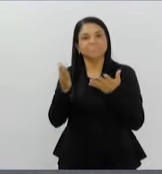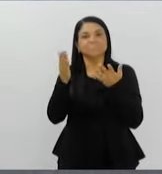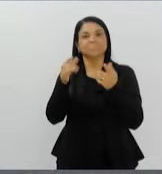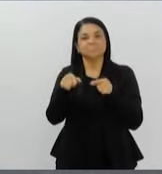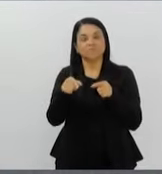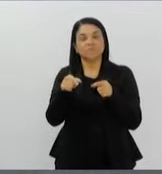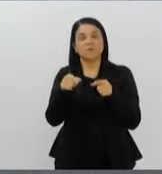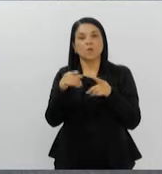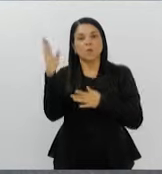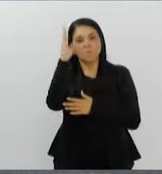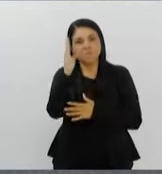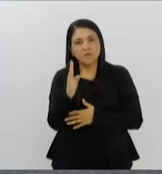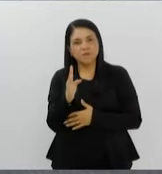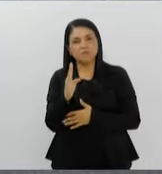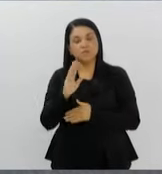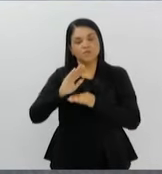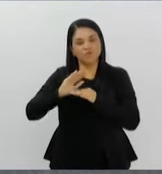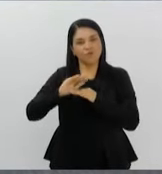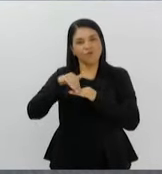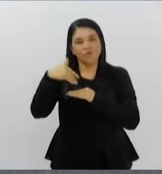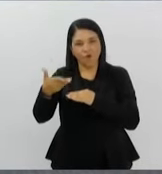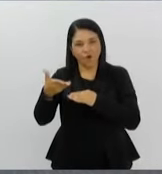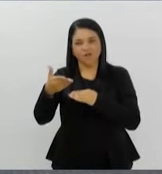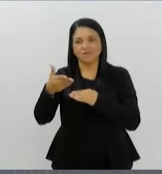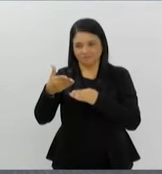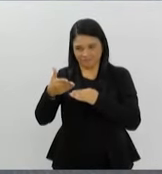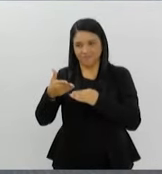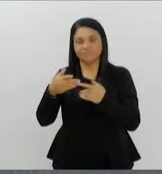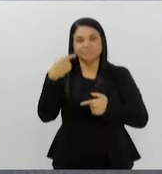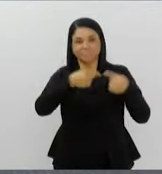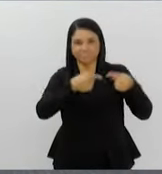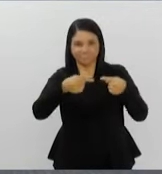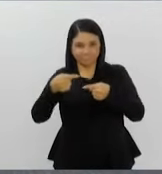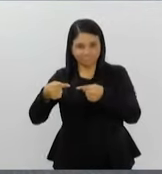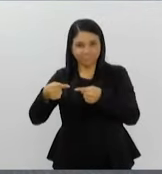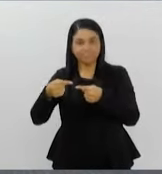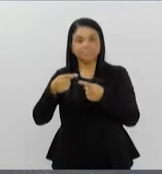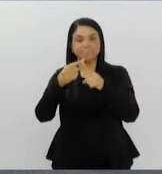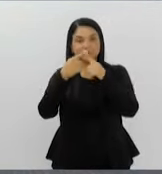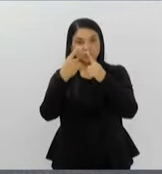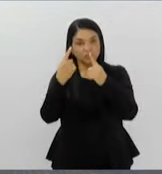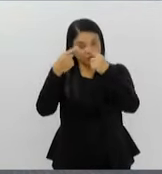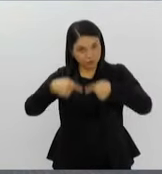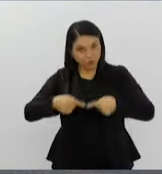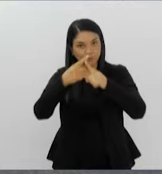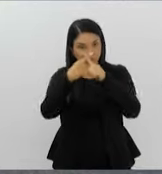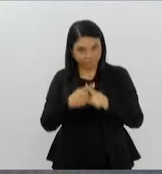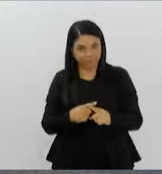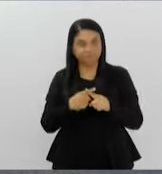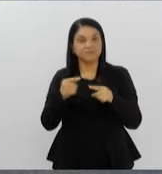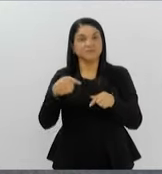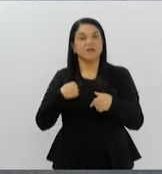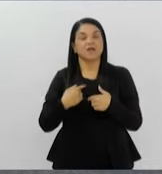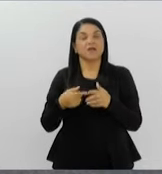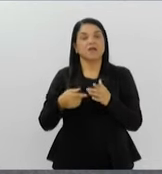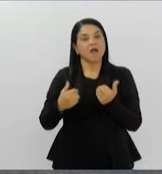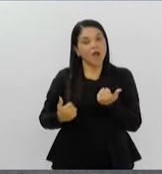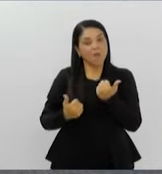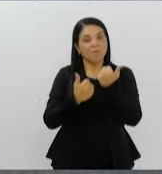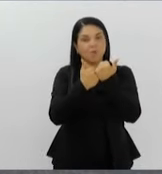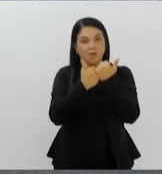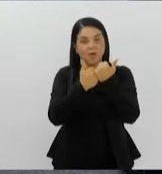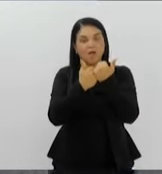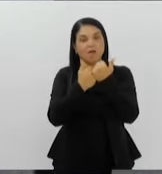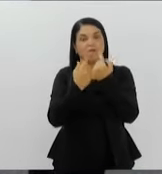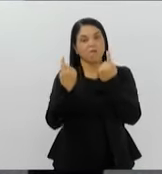Hoje, o Brasil esteve fora, né, como já debati aqui anteriormente. E, Vossa Excelência, presidente, apoiar esse campeonato